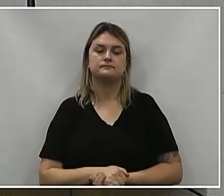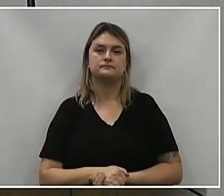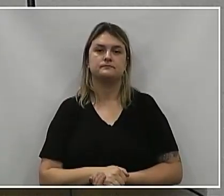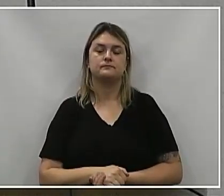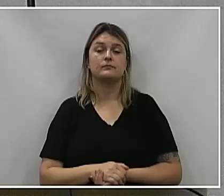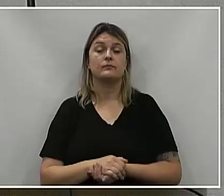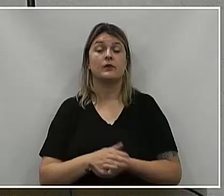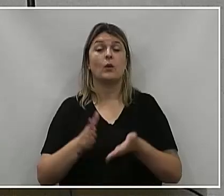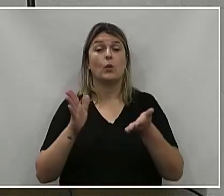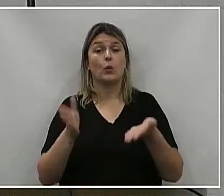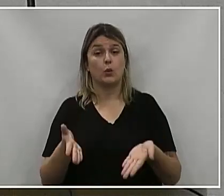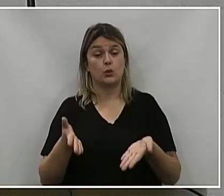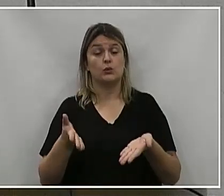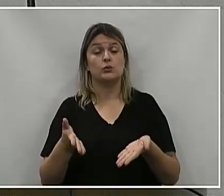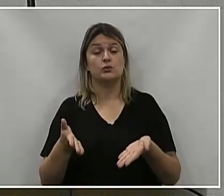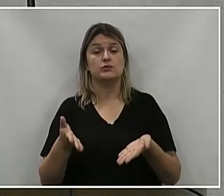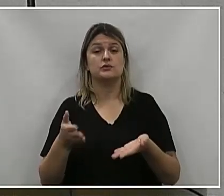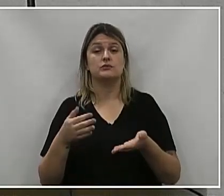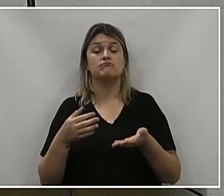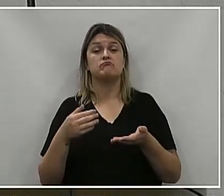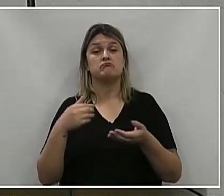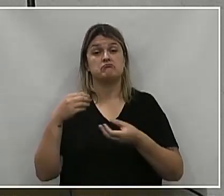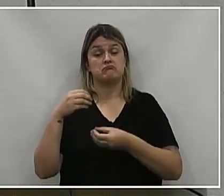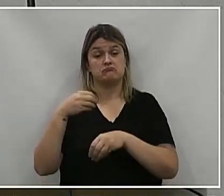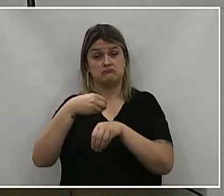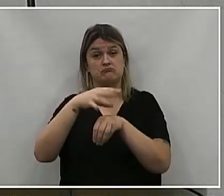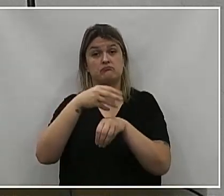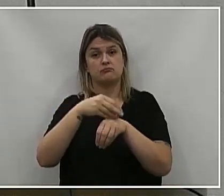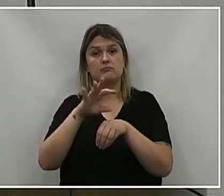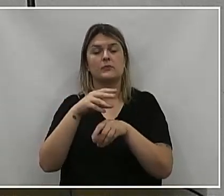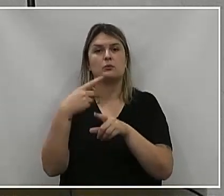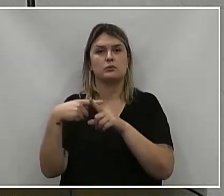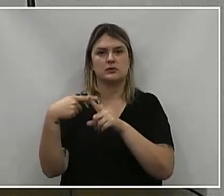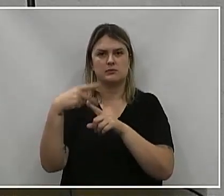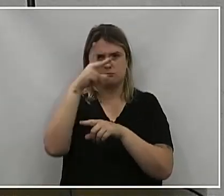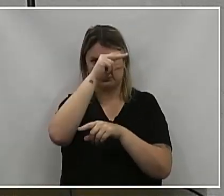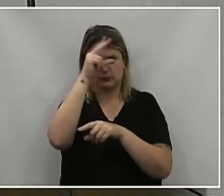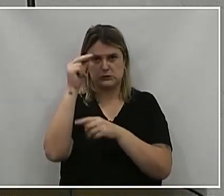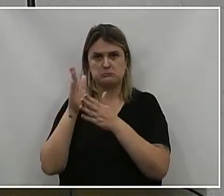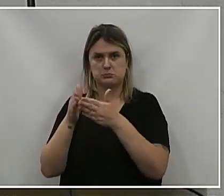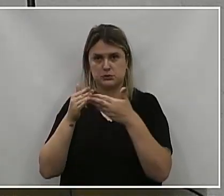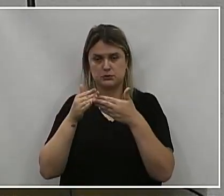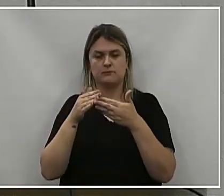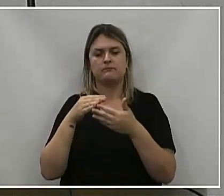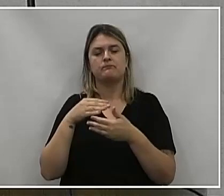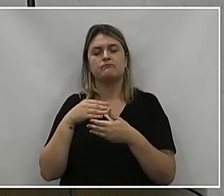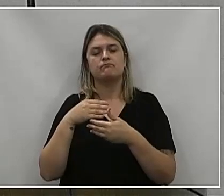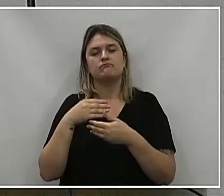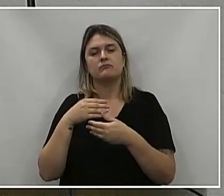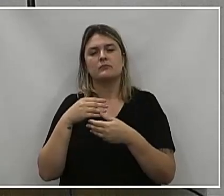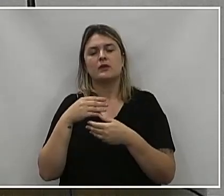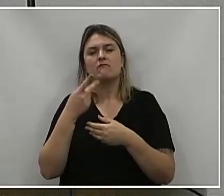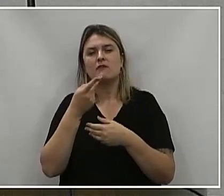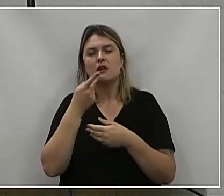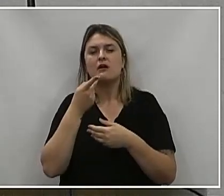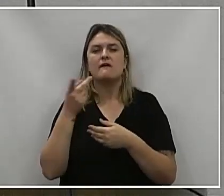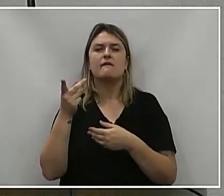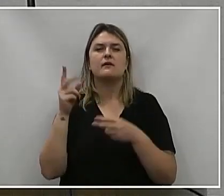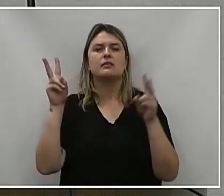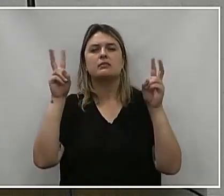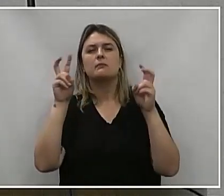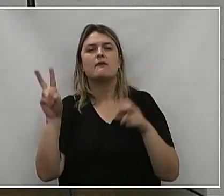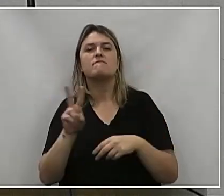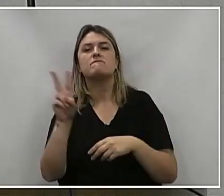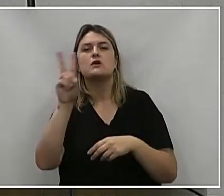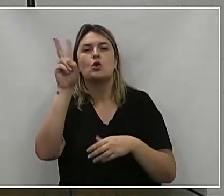Eu fui incumbido pela administração municipal para falar sobre os valores que estão em discussão